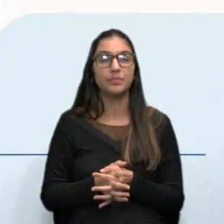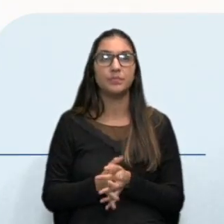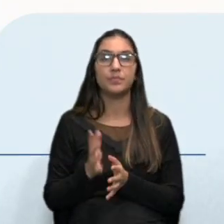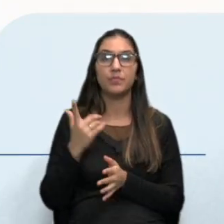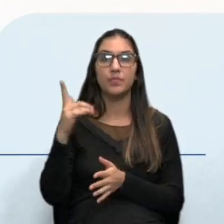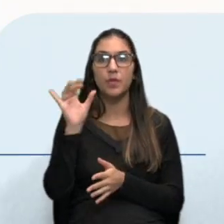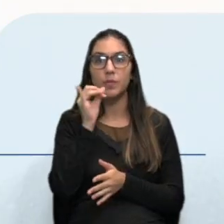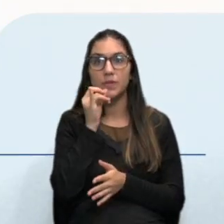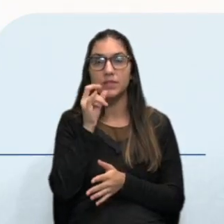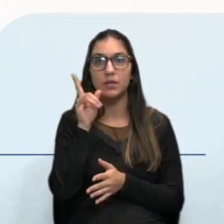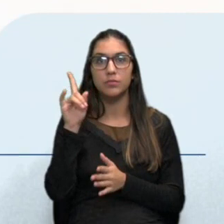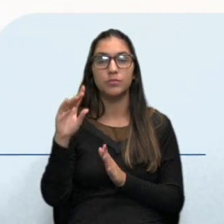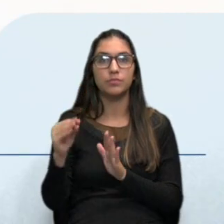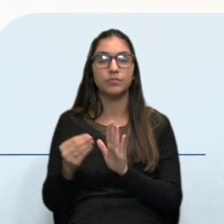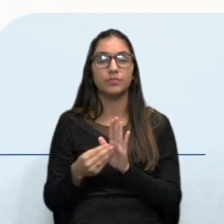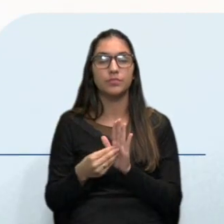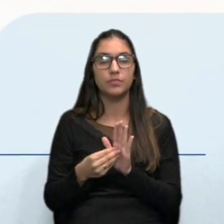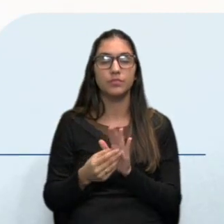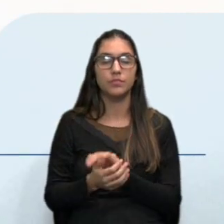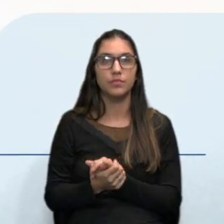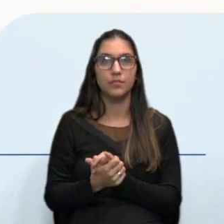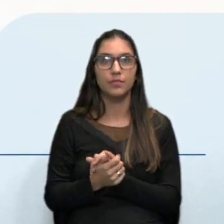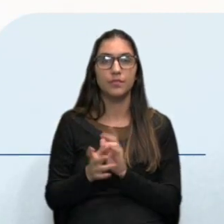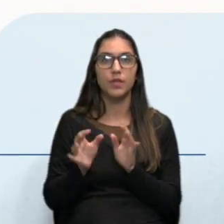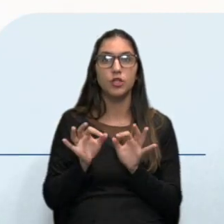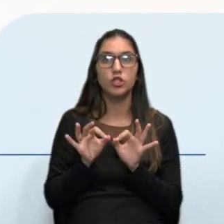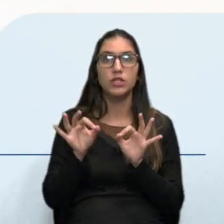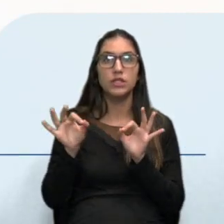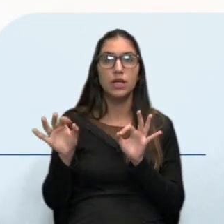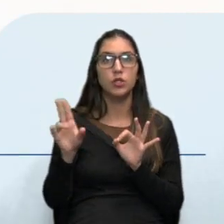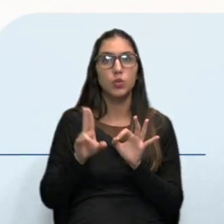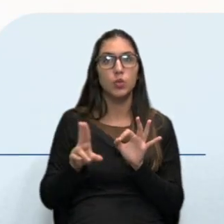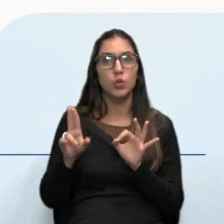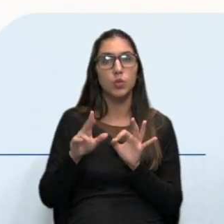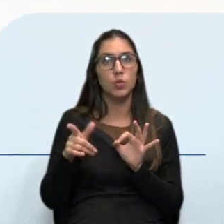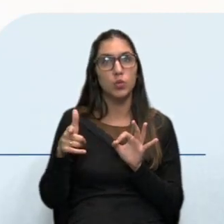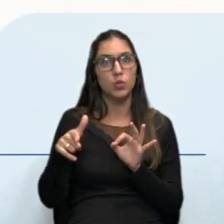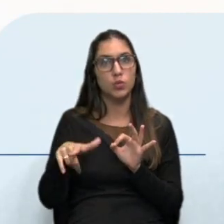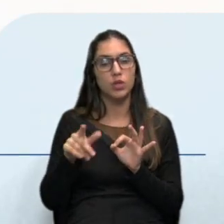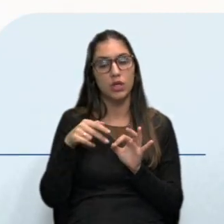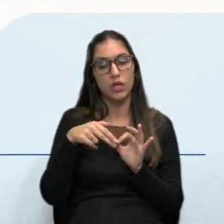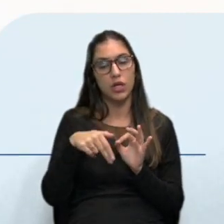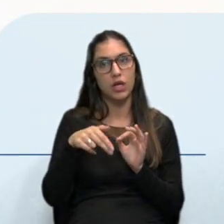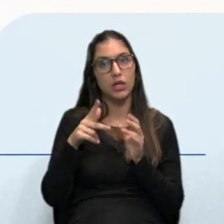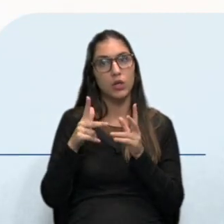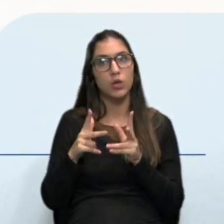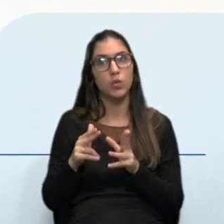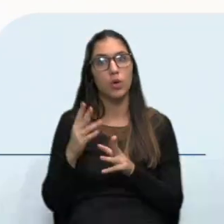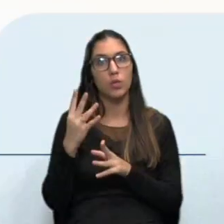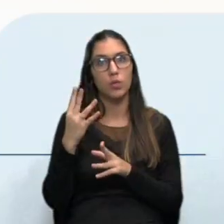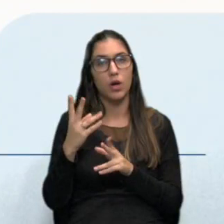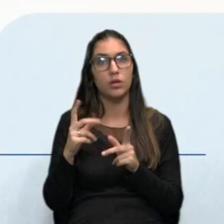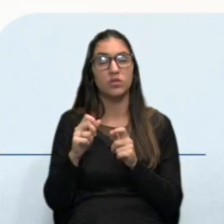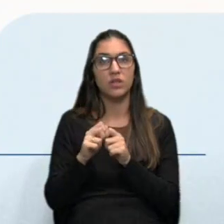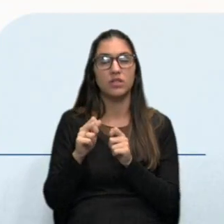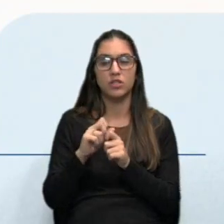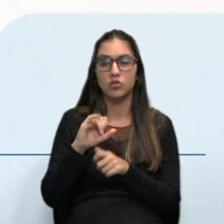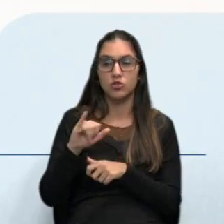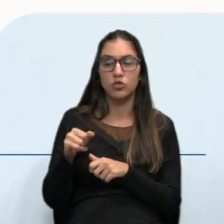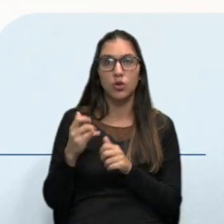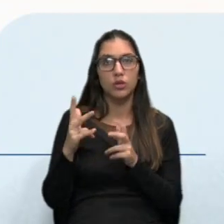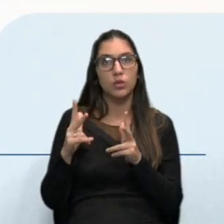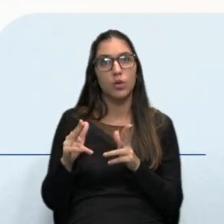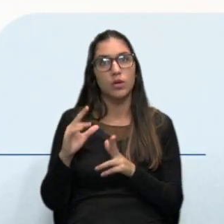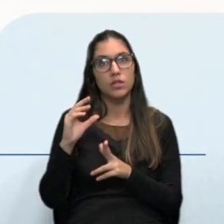outro exemplo aqui colocando a distância de reuso N igual a 4, fazendo J igual a